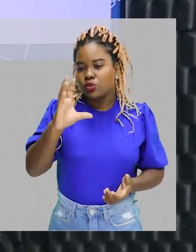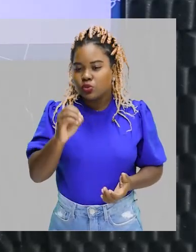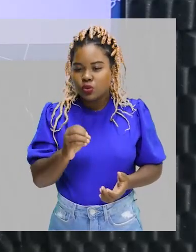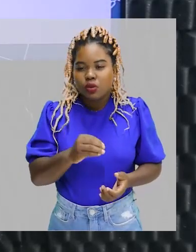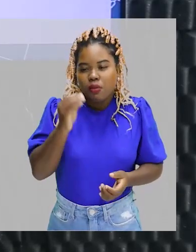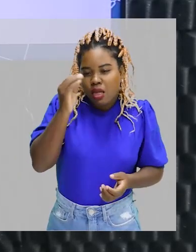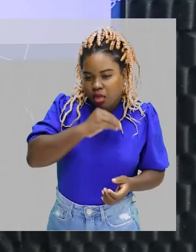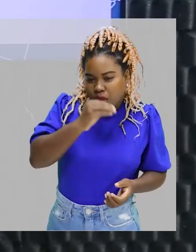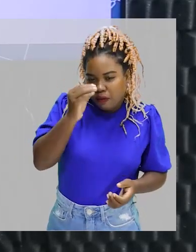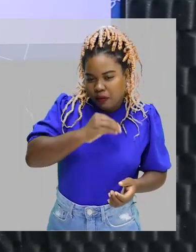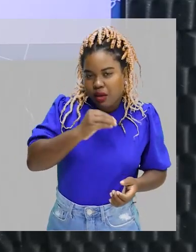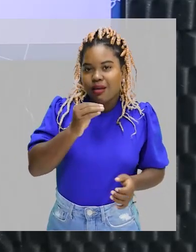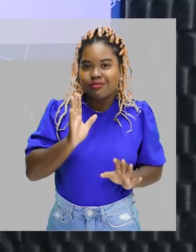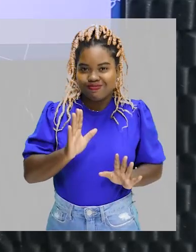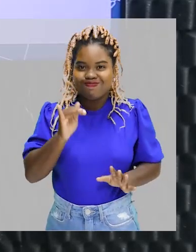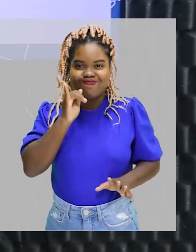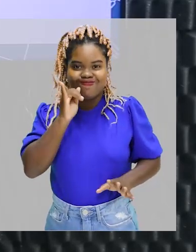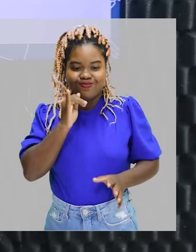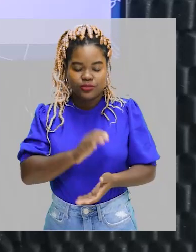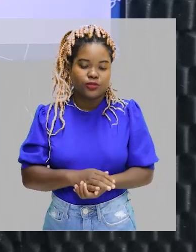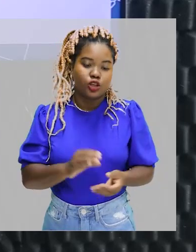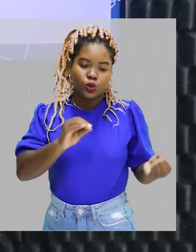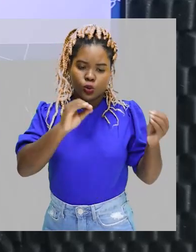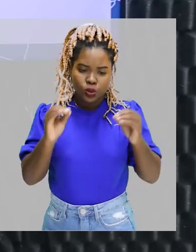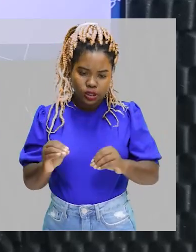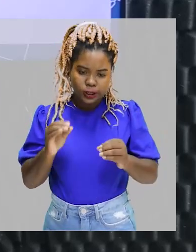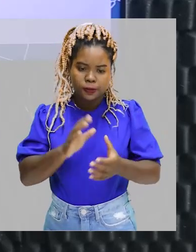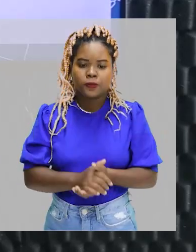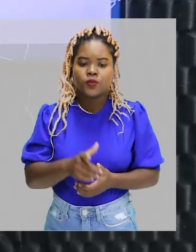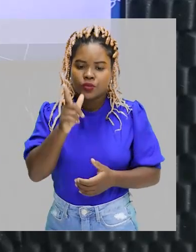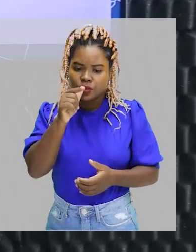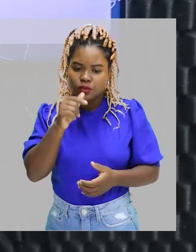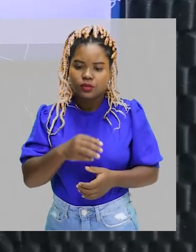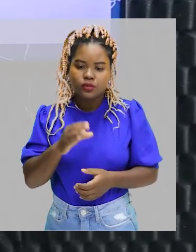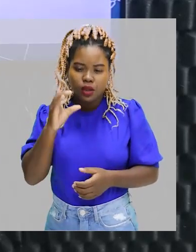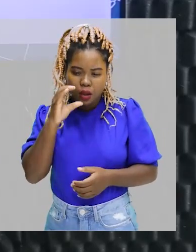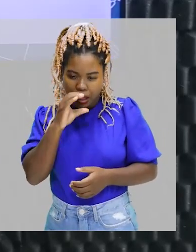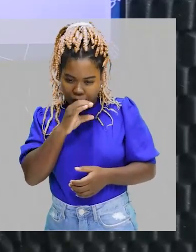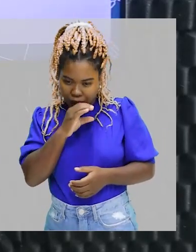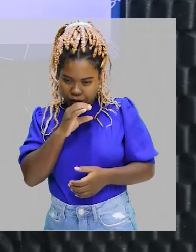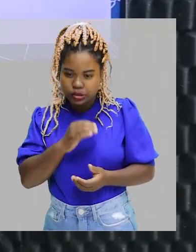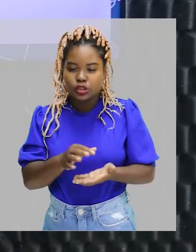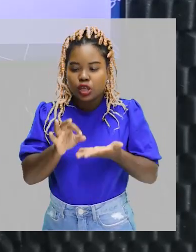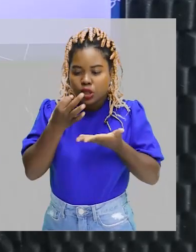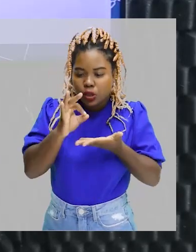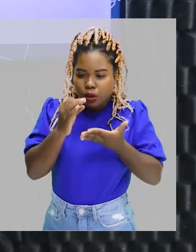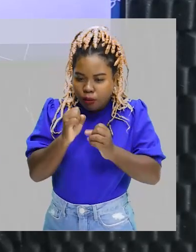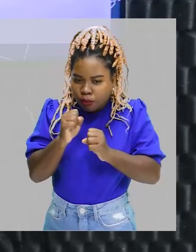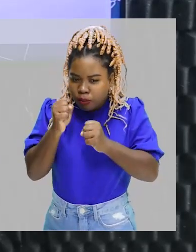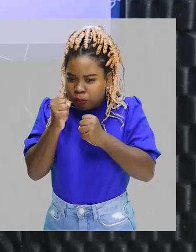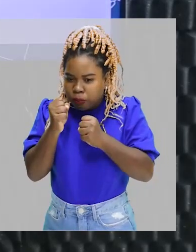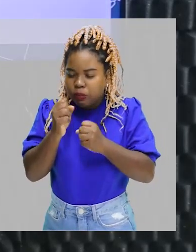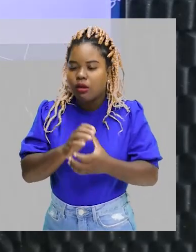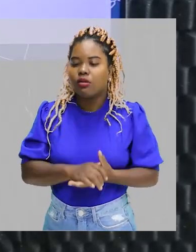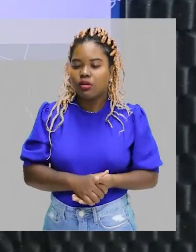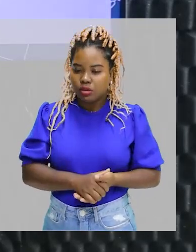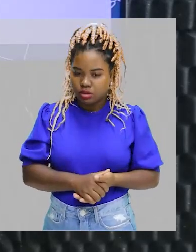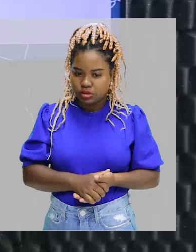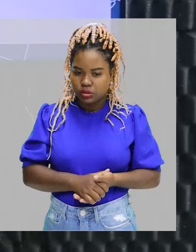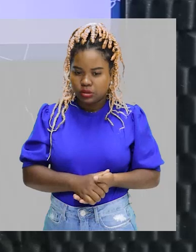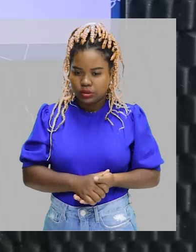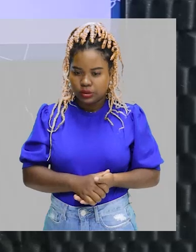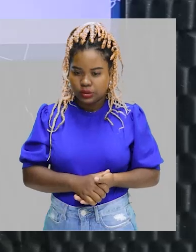fraco. Colocamos um pouco de água quente em um café forte. Com isso, a gente